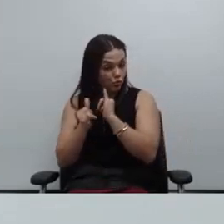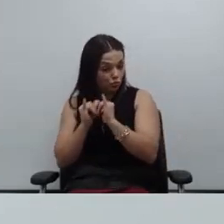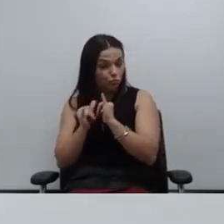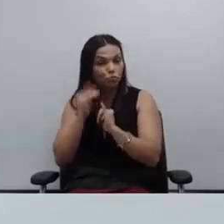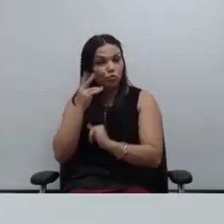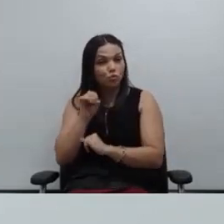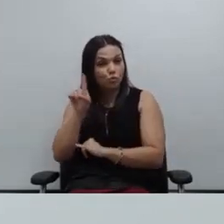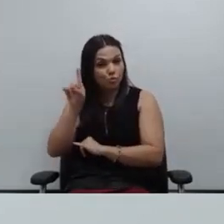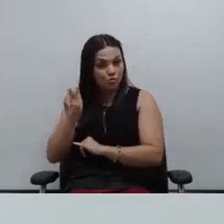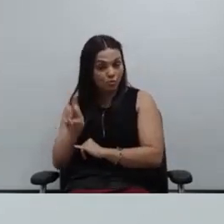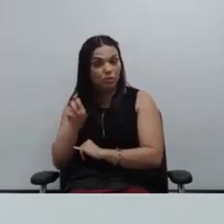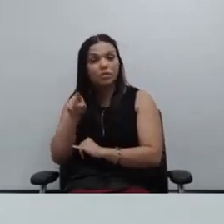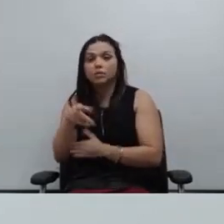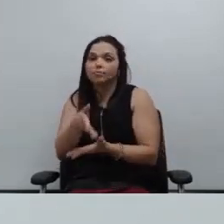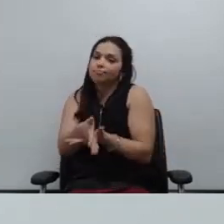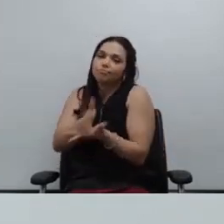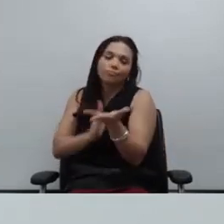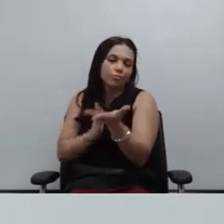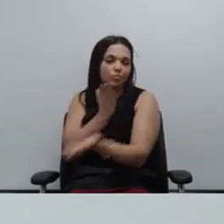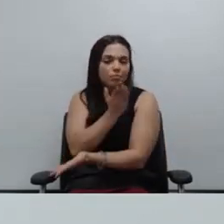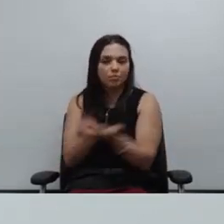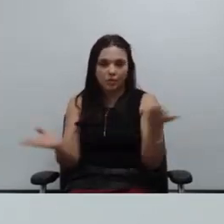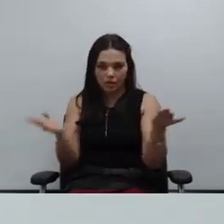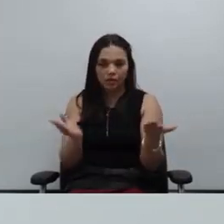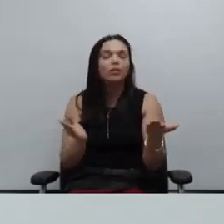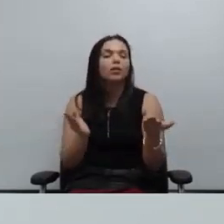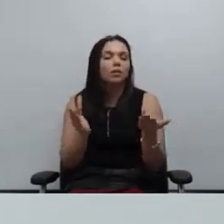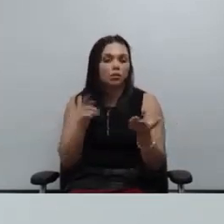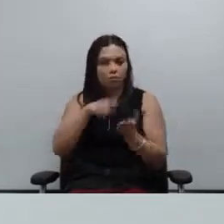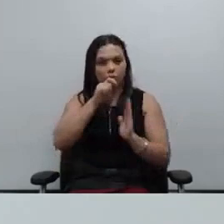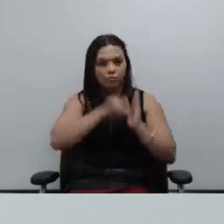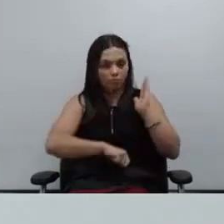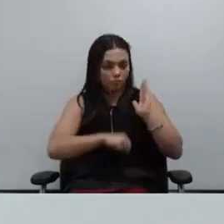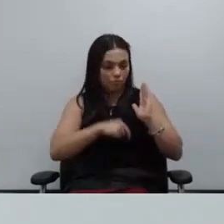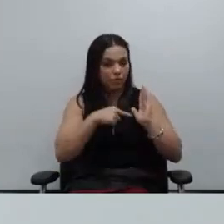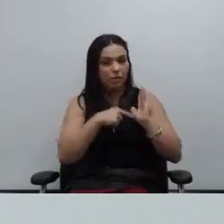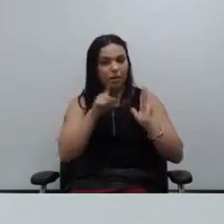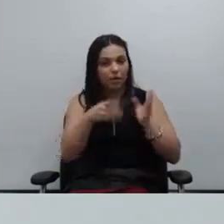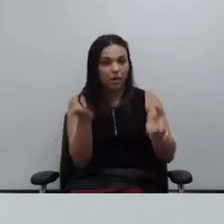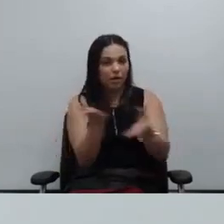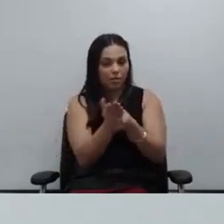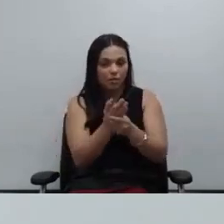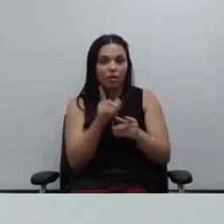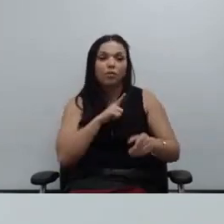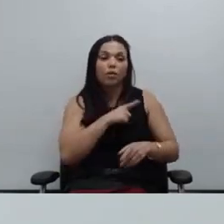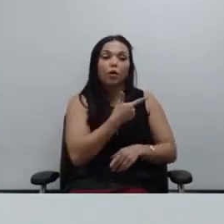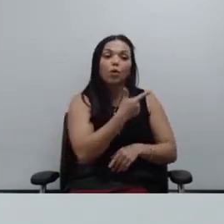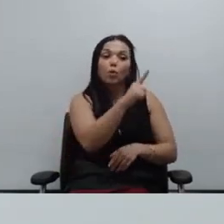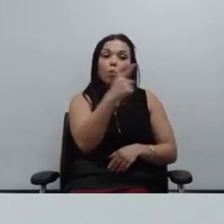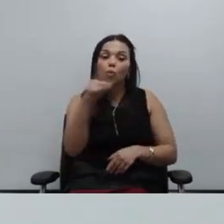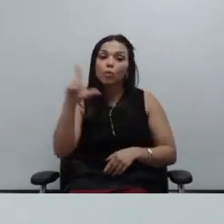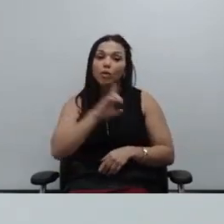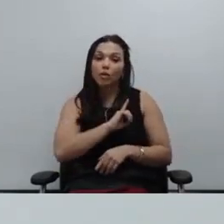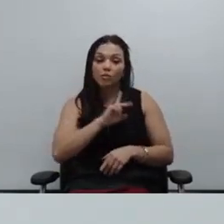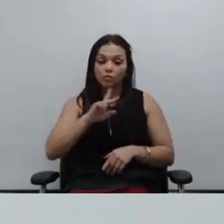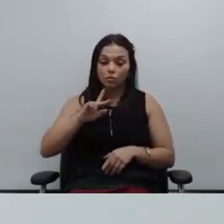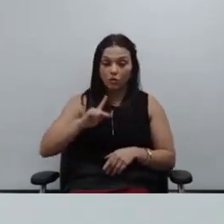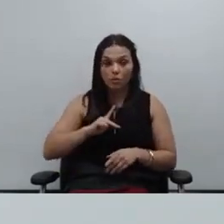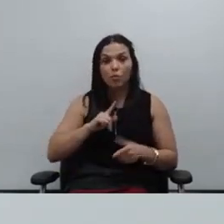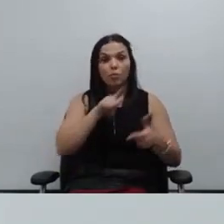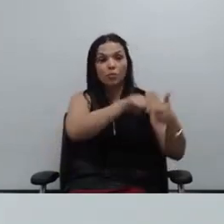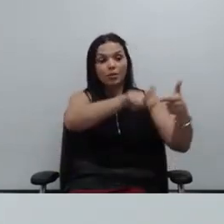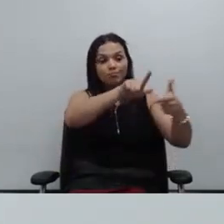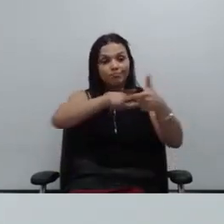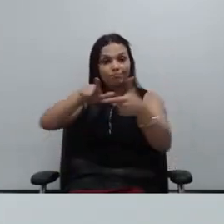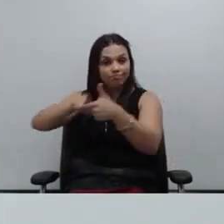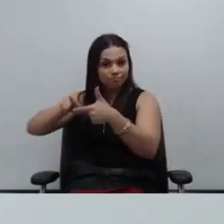pelo indeferimento da liminar e pela conversão em diligências, para manifestação de outras unidades envolvidas e de outros órgãos da Defensoria Pública Geral.